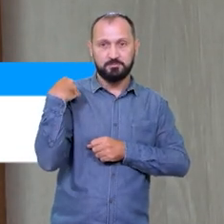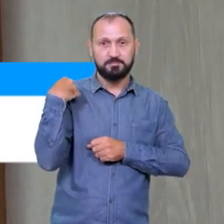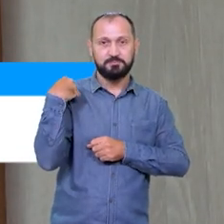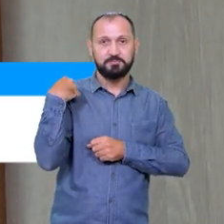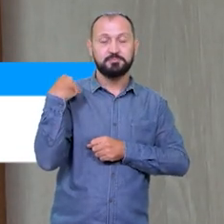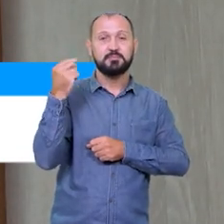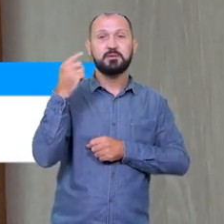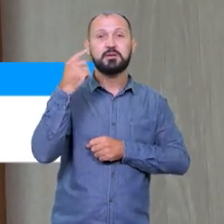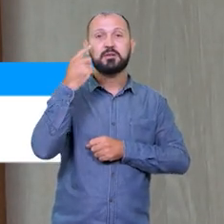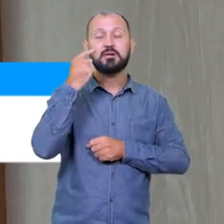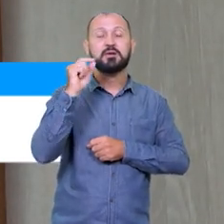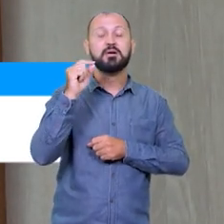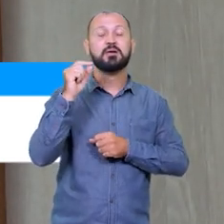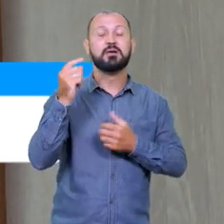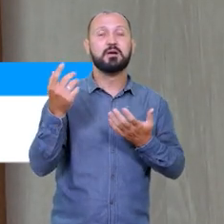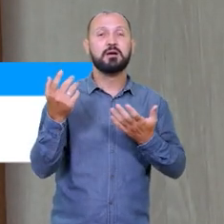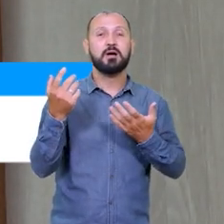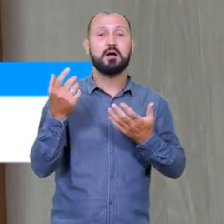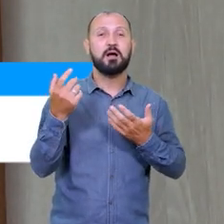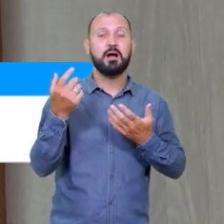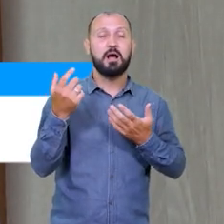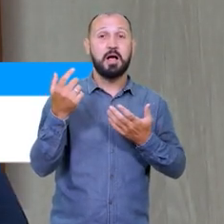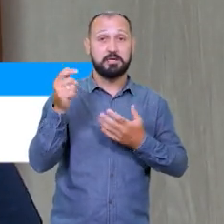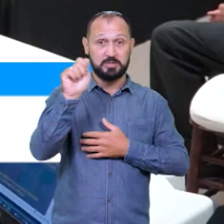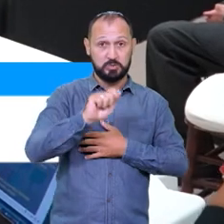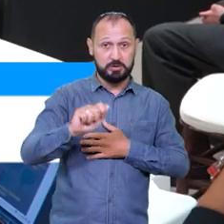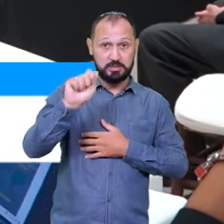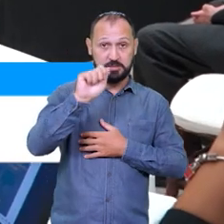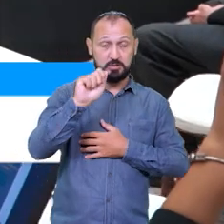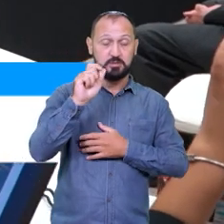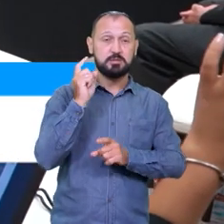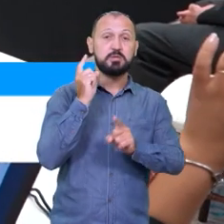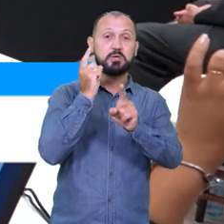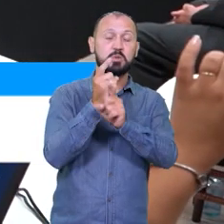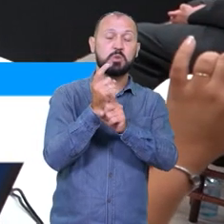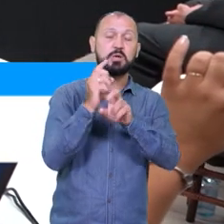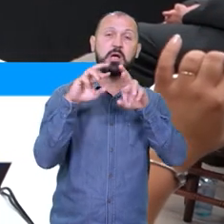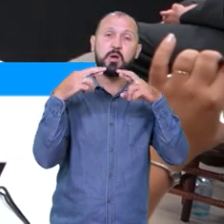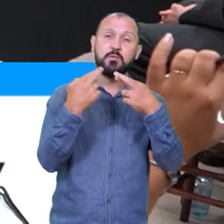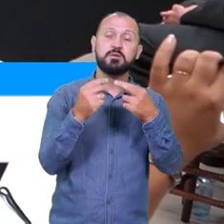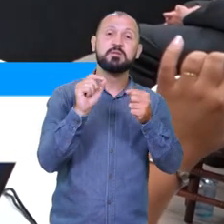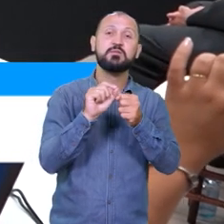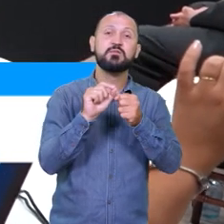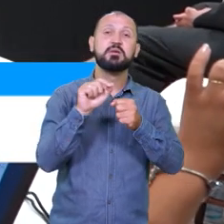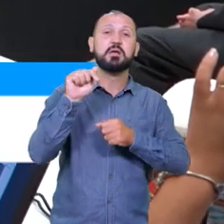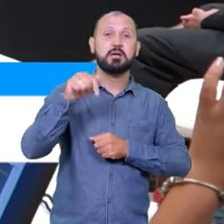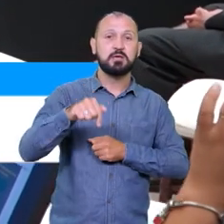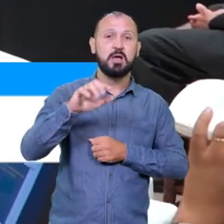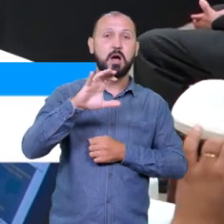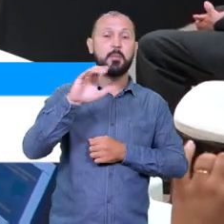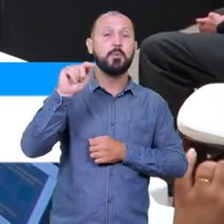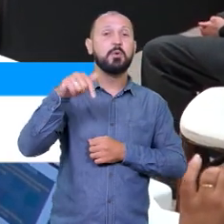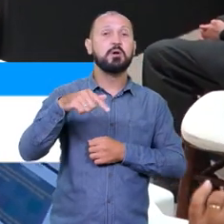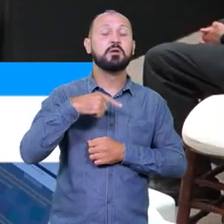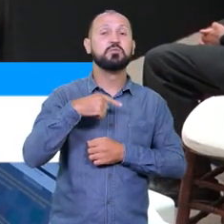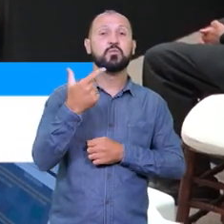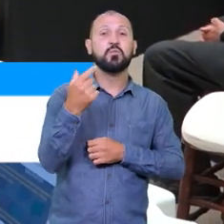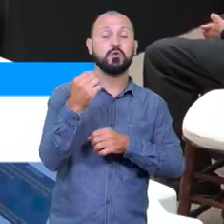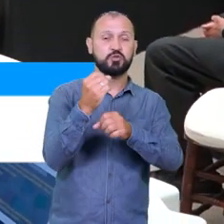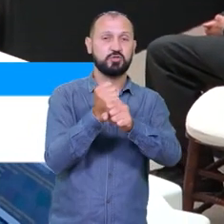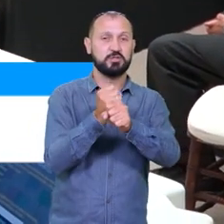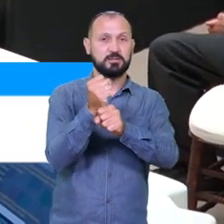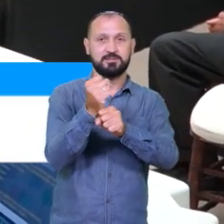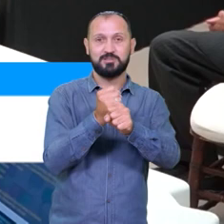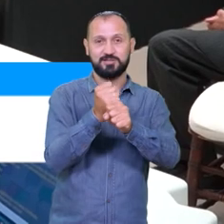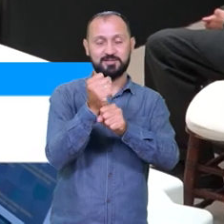que é uma data que as Abel se reúne e que seja comemorado aqui em Campo